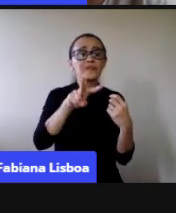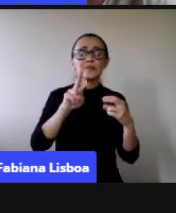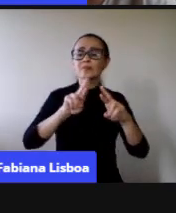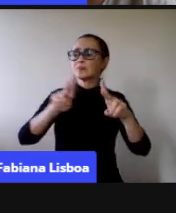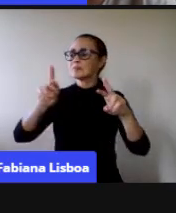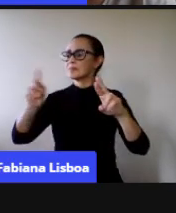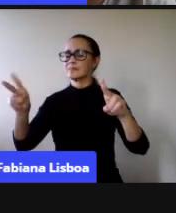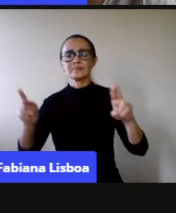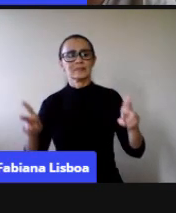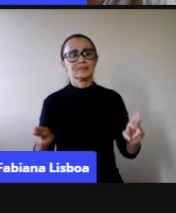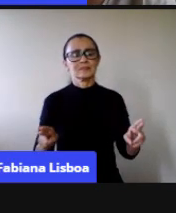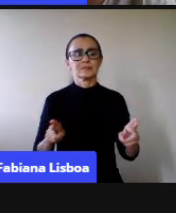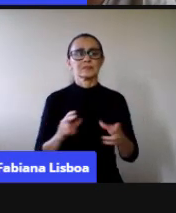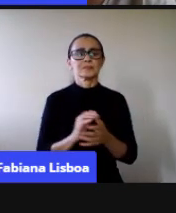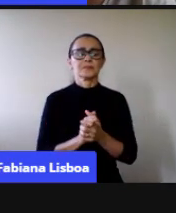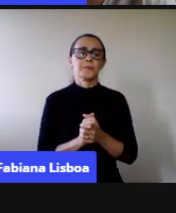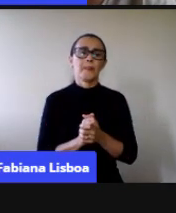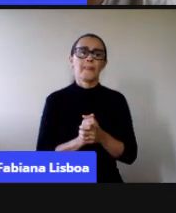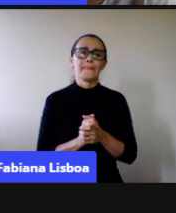Próximo.